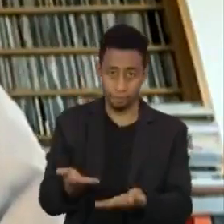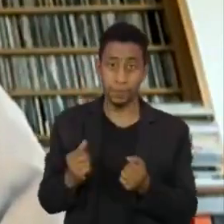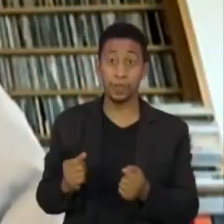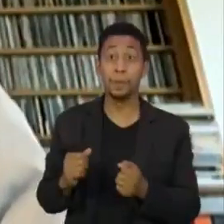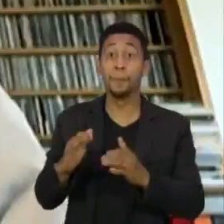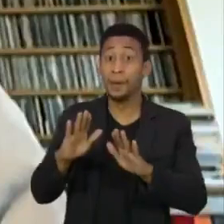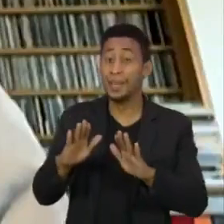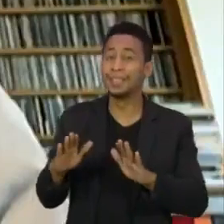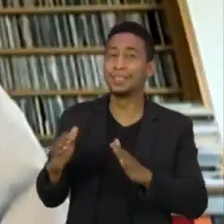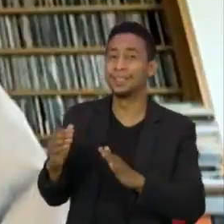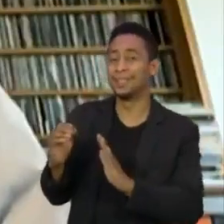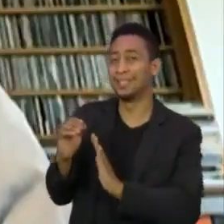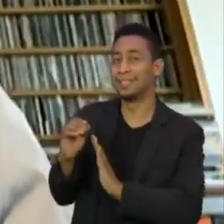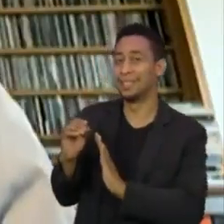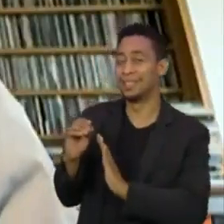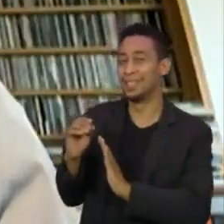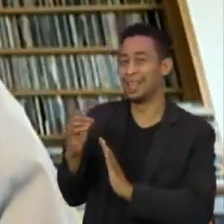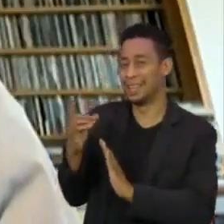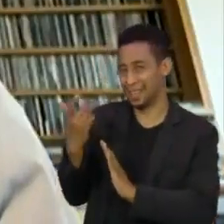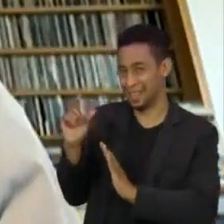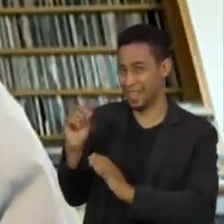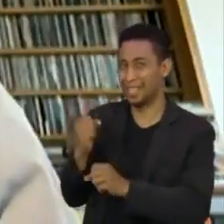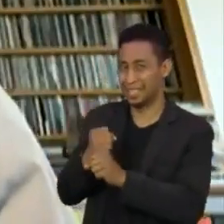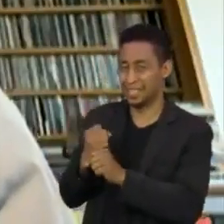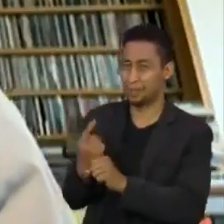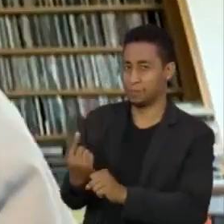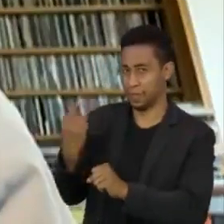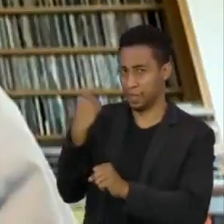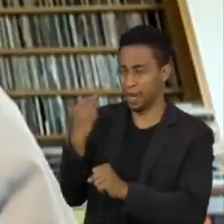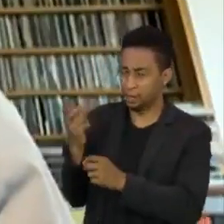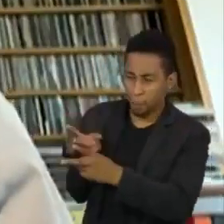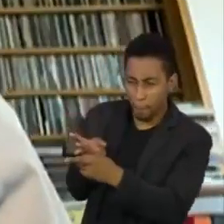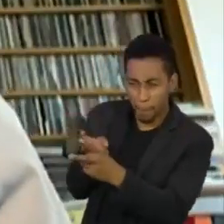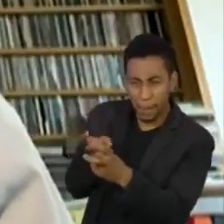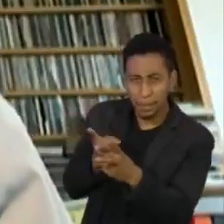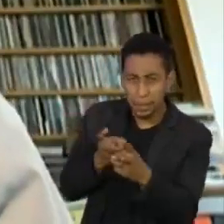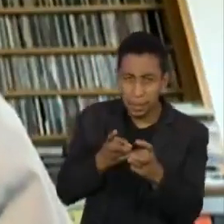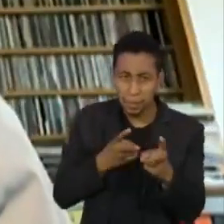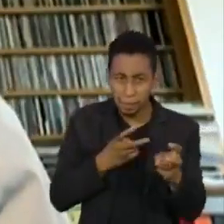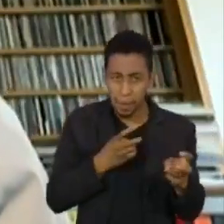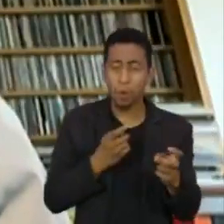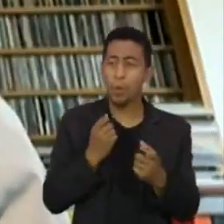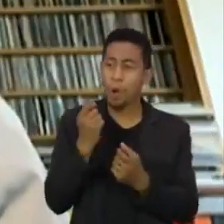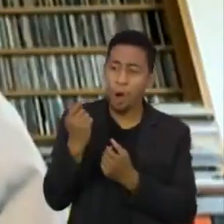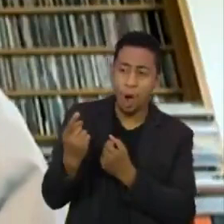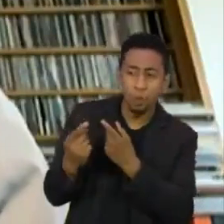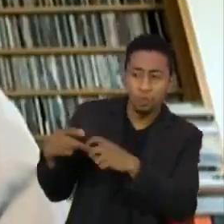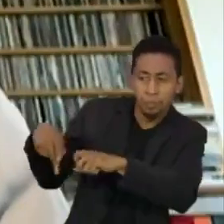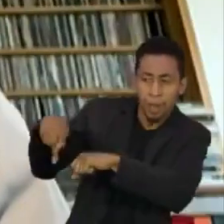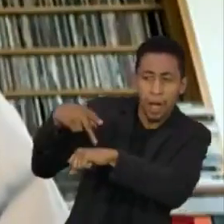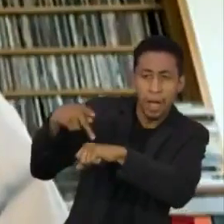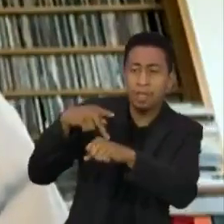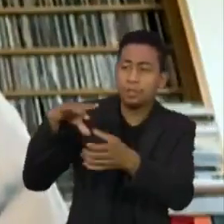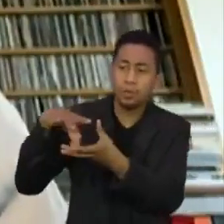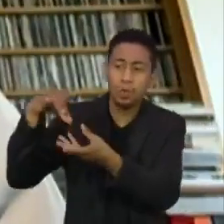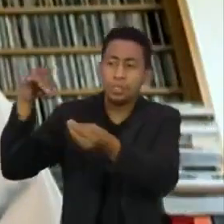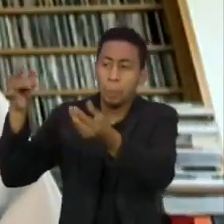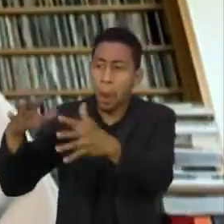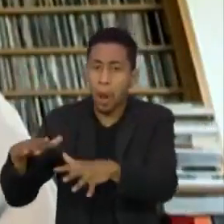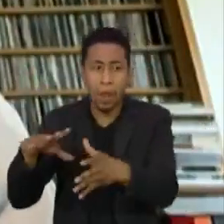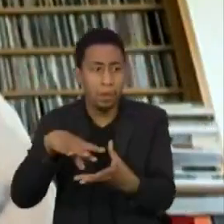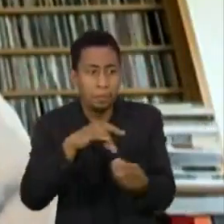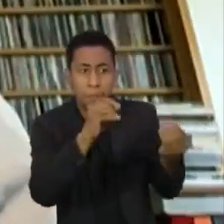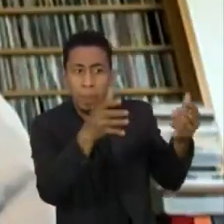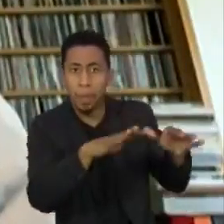no meio da década passada, que algumas democracias estavam em regressão, né? Regimes estavam